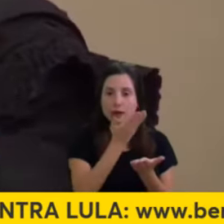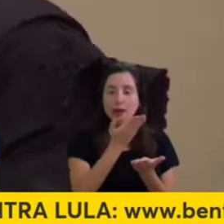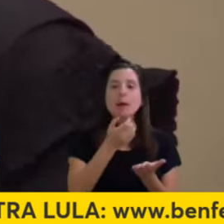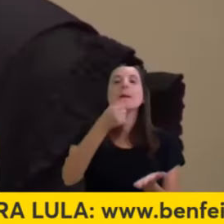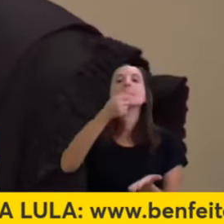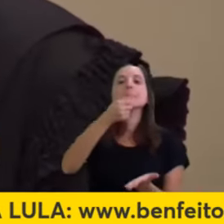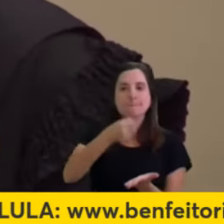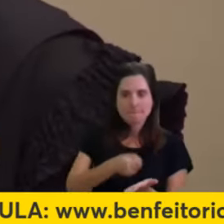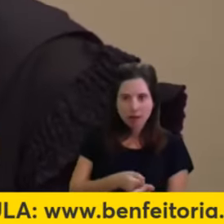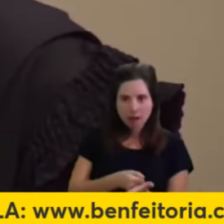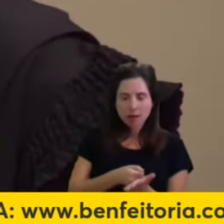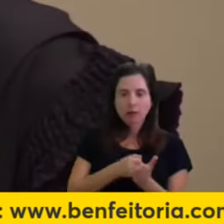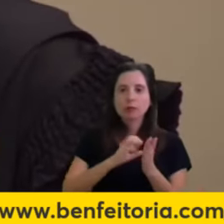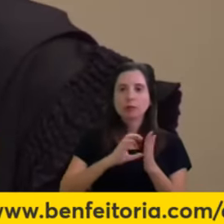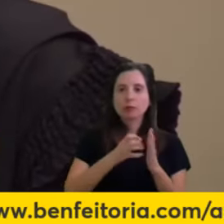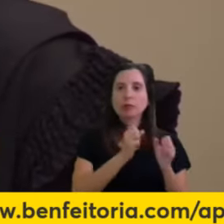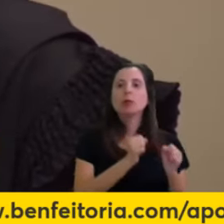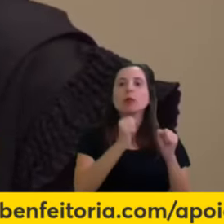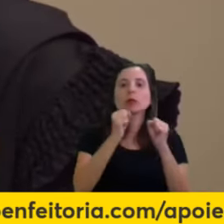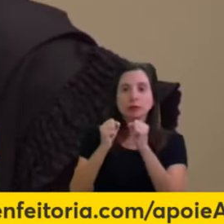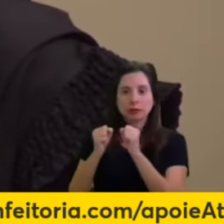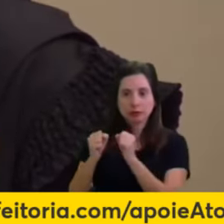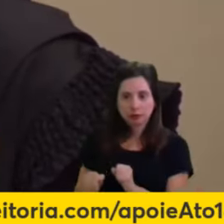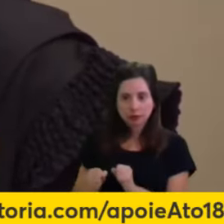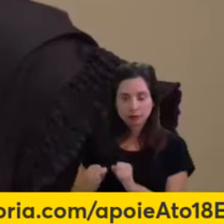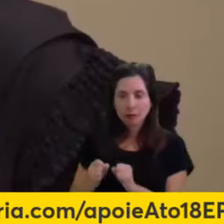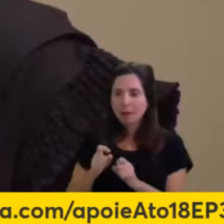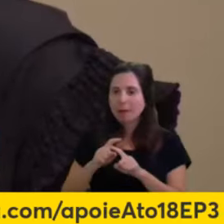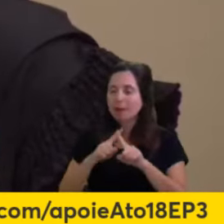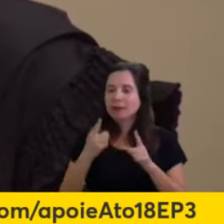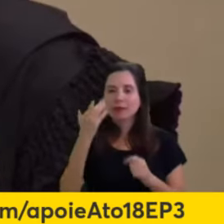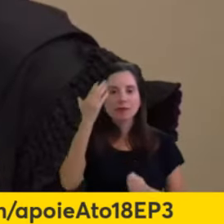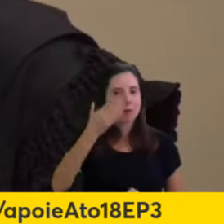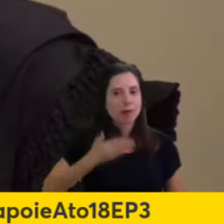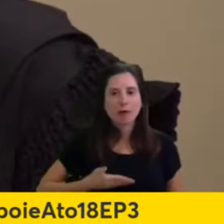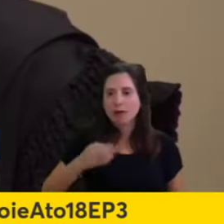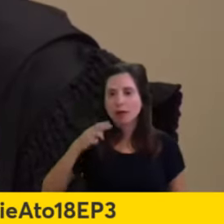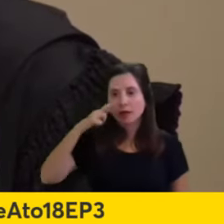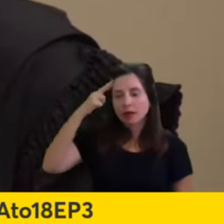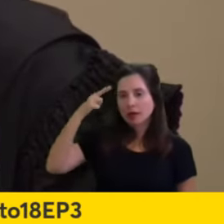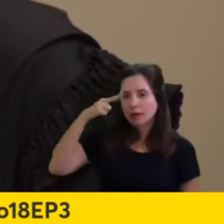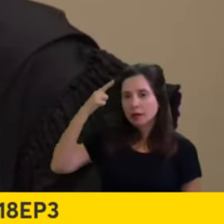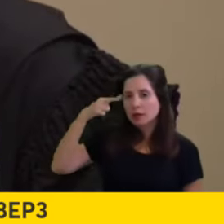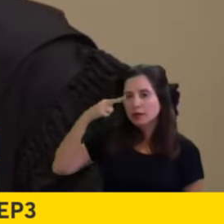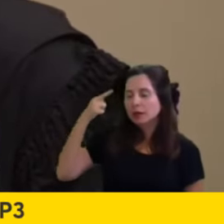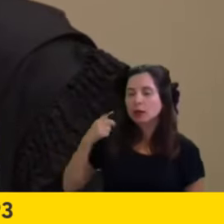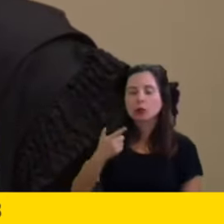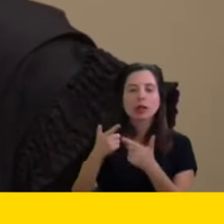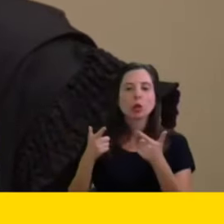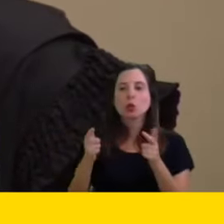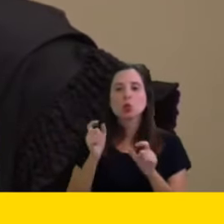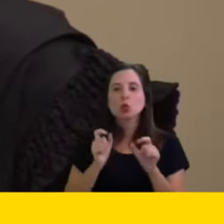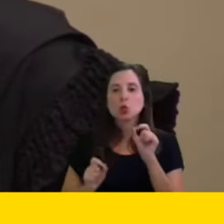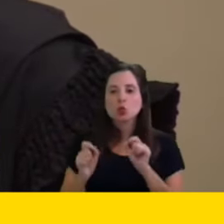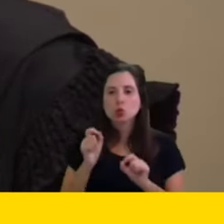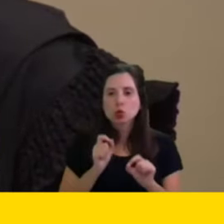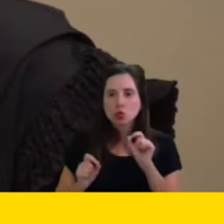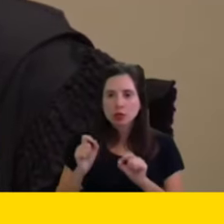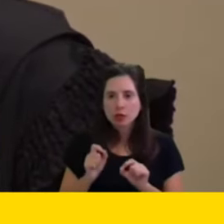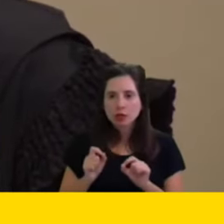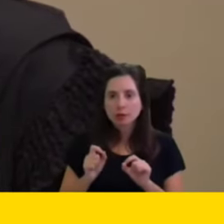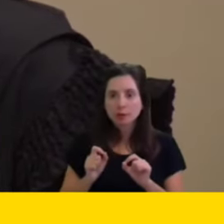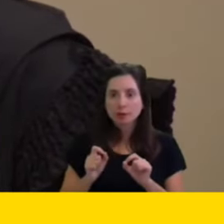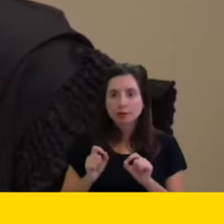podemos não obstante não se produziu prova de que Sérgio moro não tenha desempenhado atribuições enquanto dirigente da agremiação